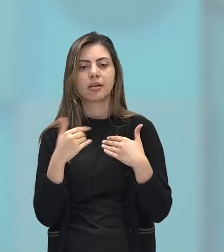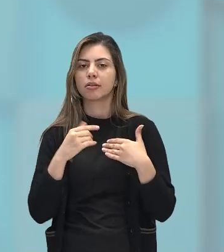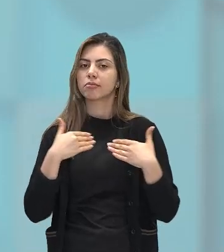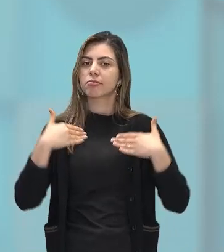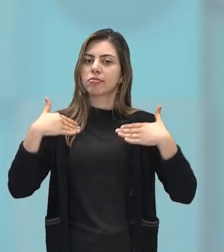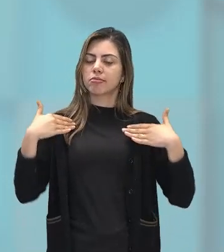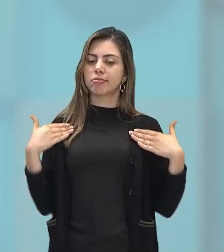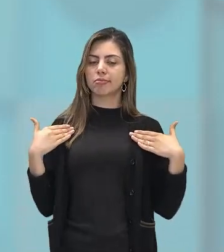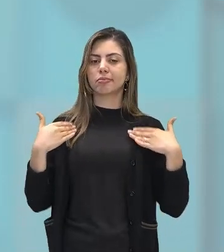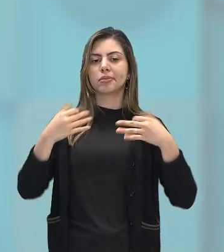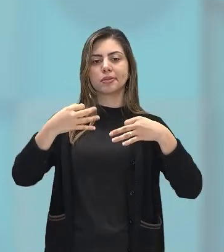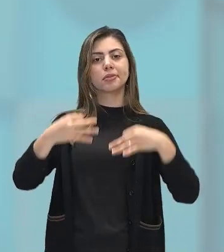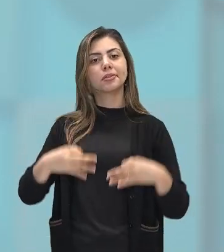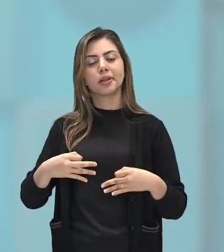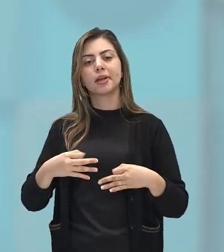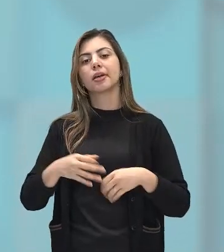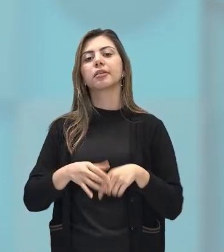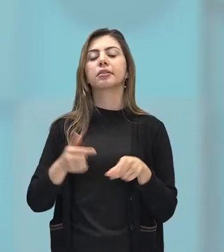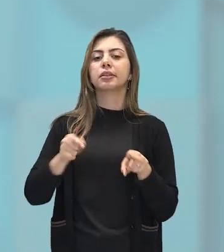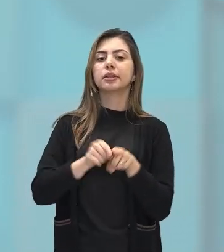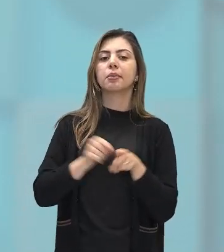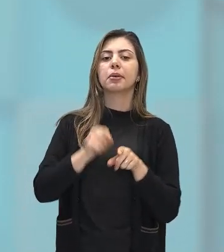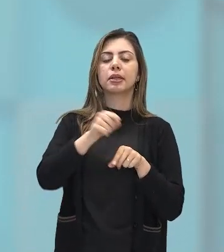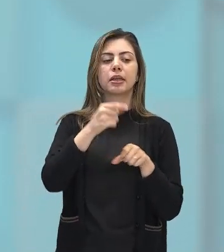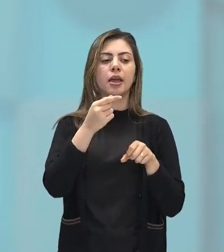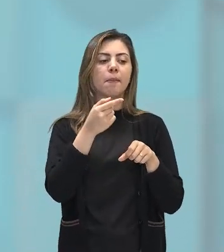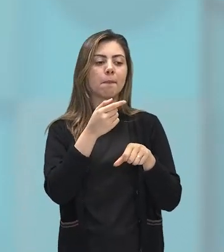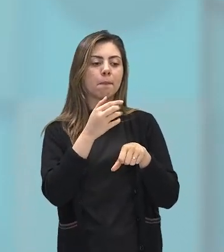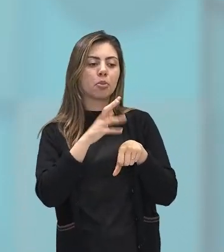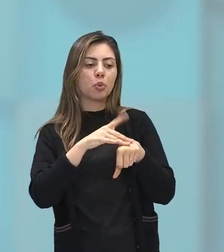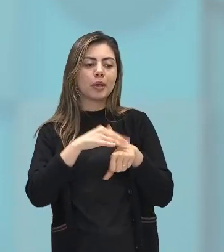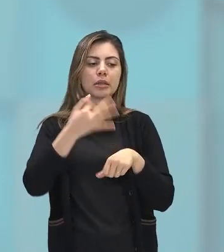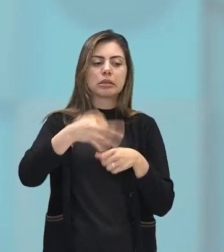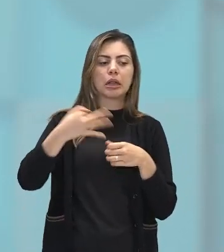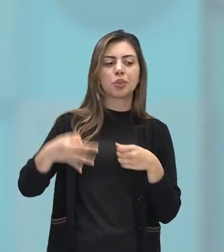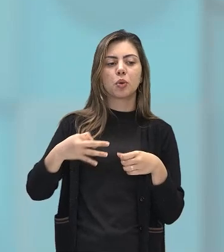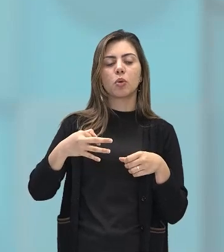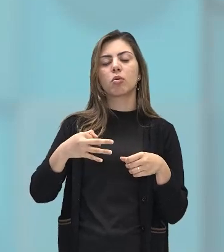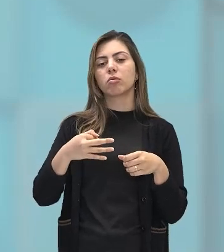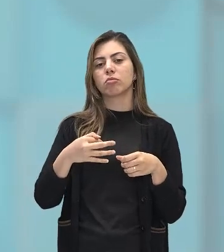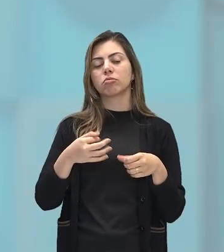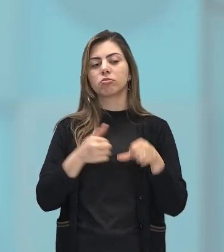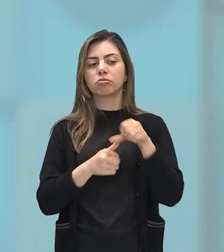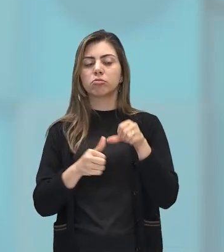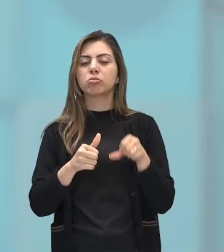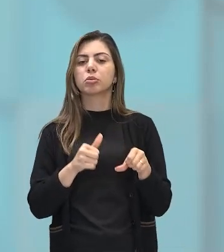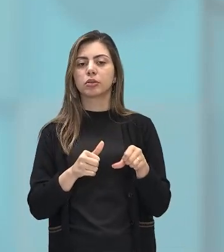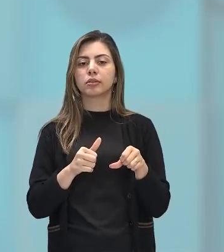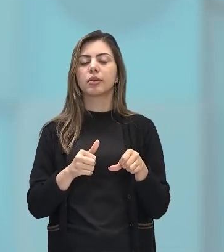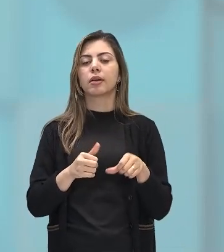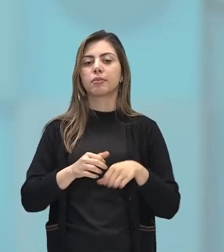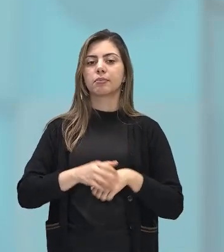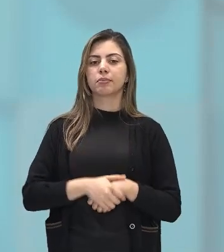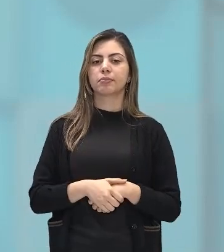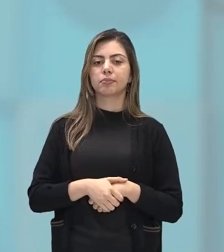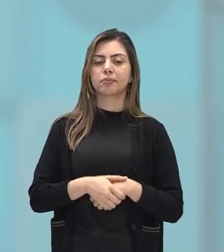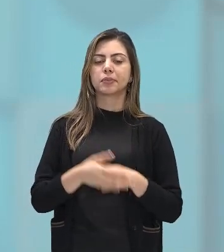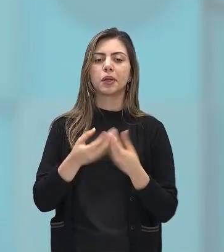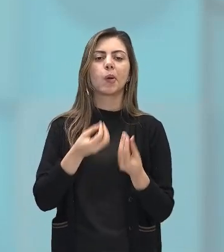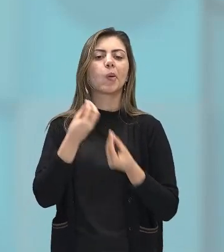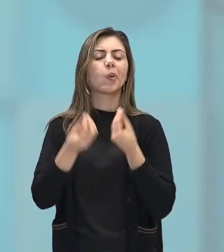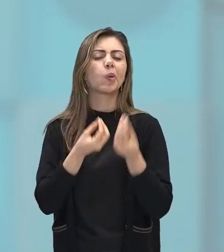tratar certos pontos de dor, mas também de manter a saúde corporal como um todo. E como é que